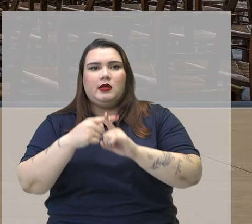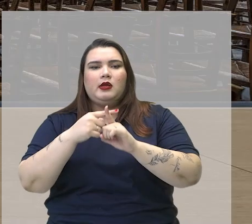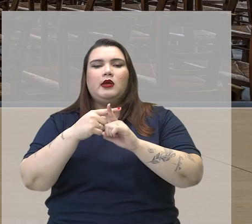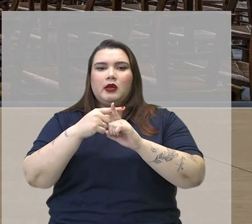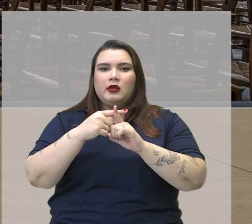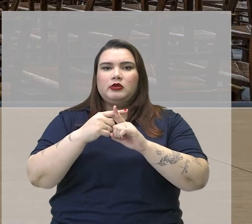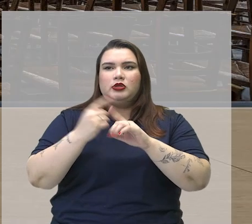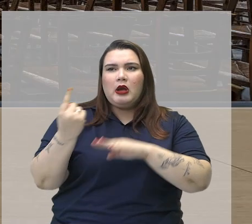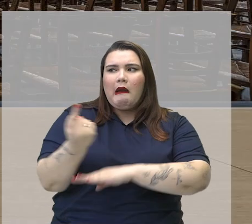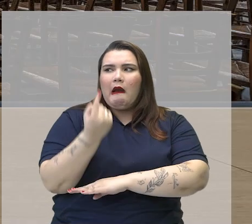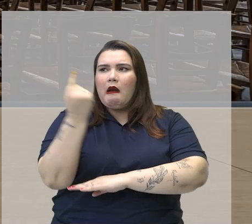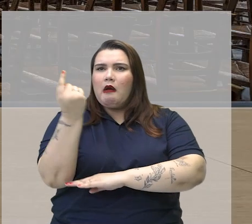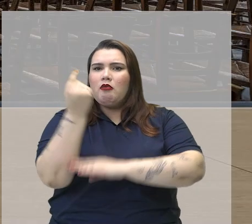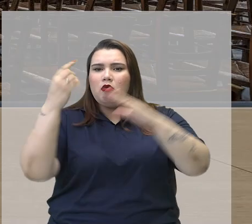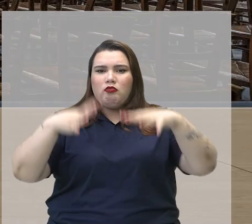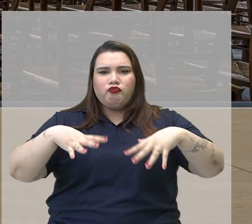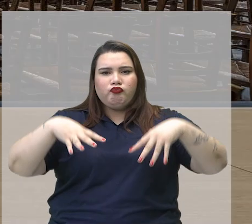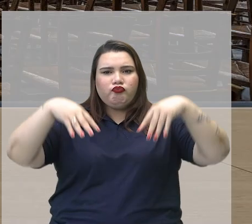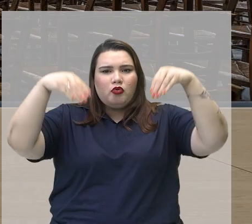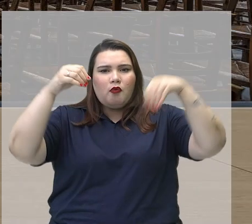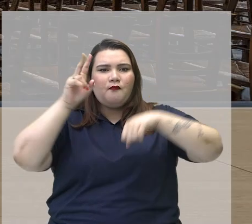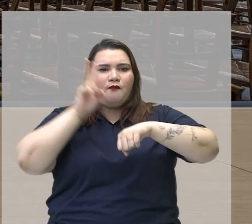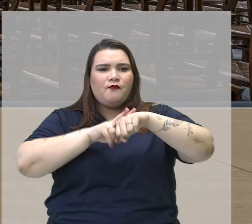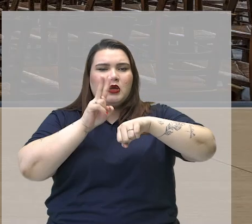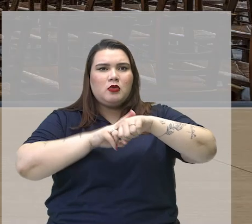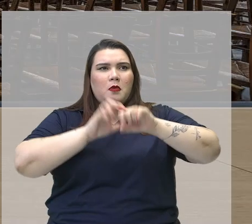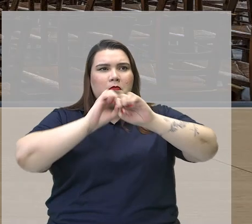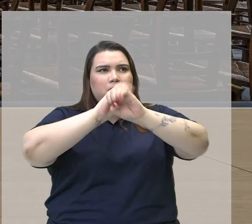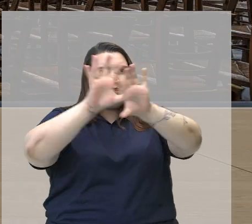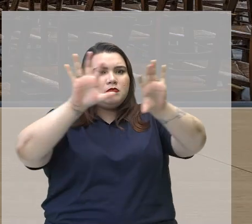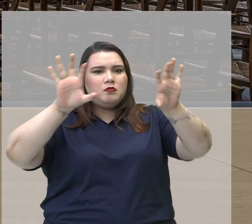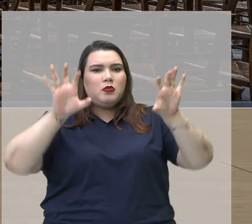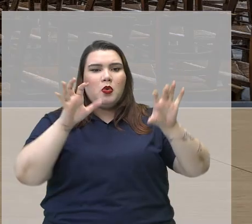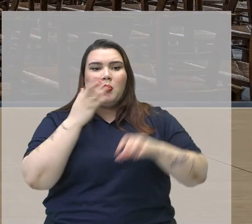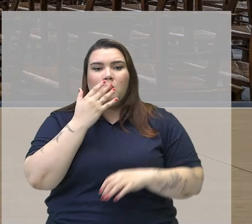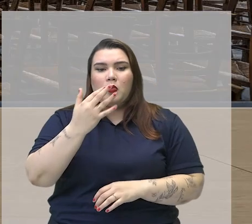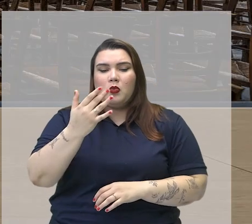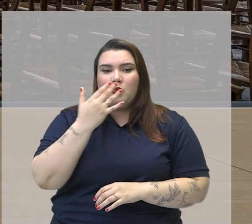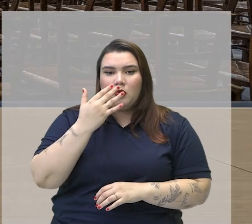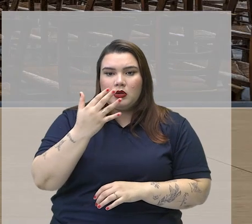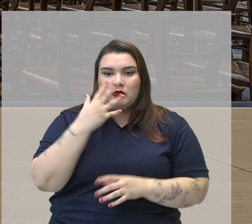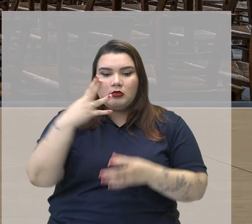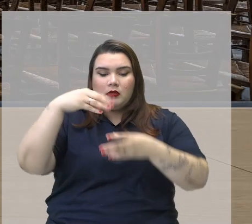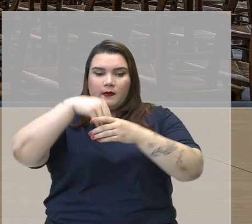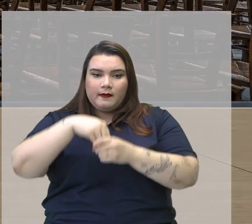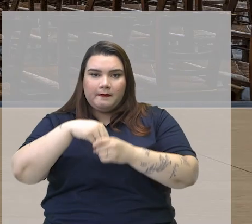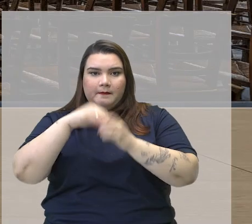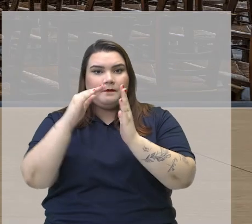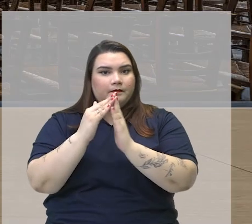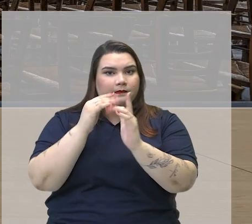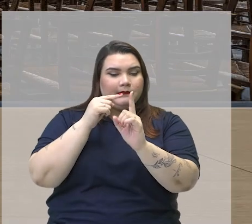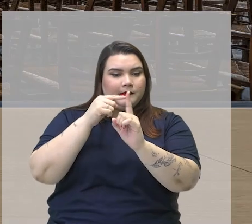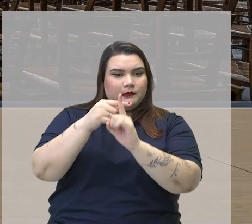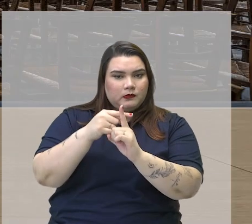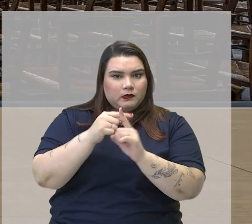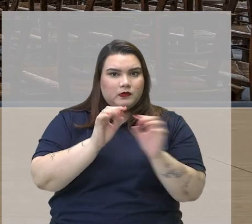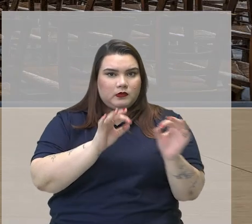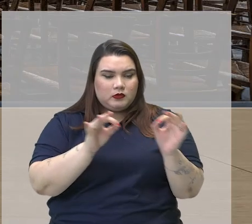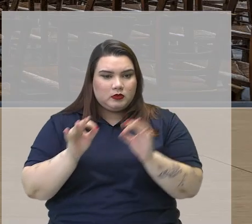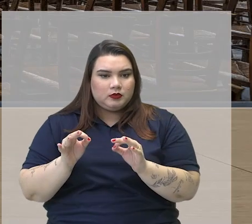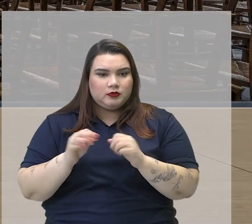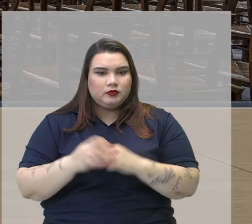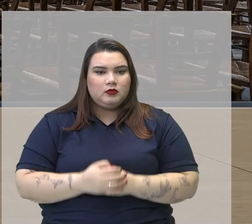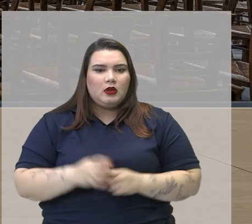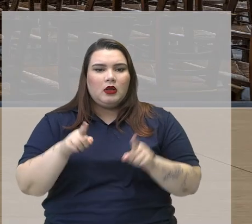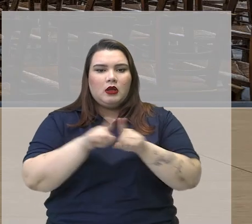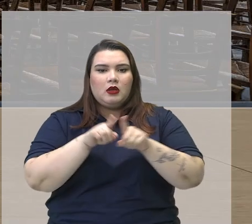por igrejas altas e vitrais coloridos que iluminavam o interior da igreja, como vocês estão vendo. E